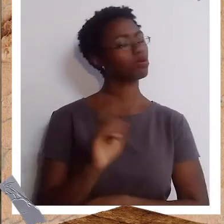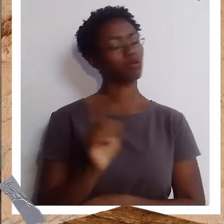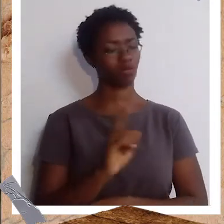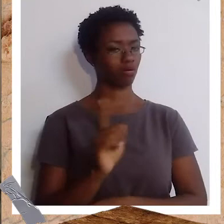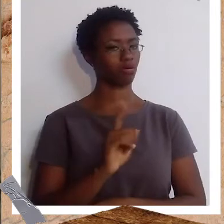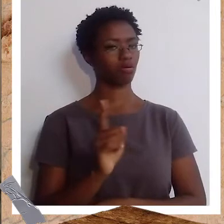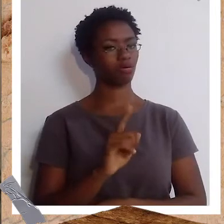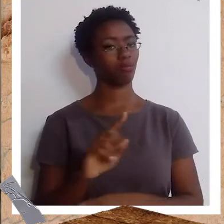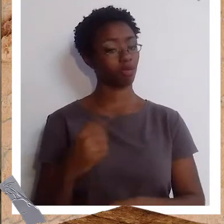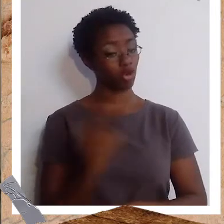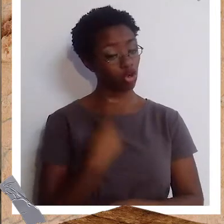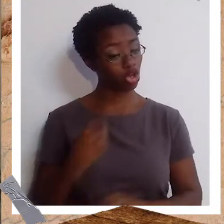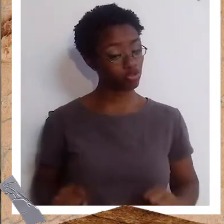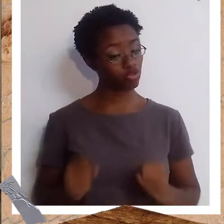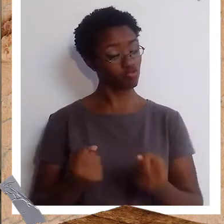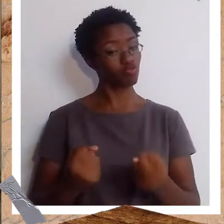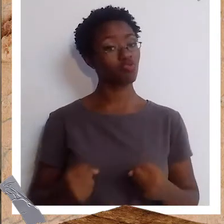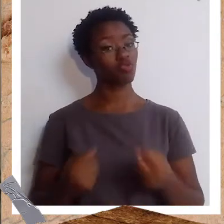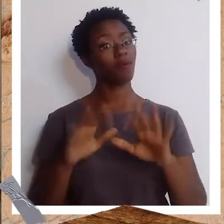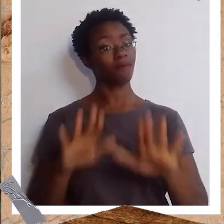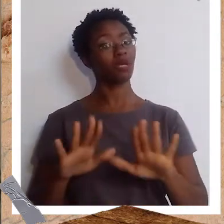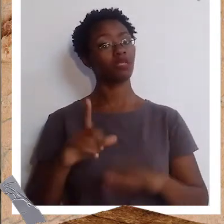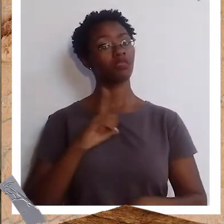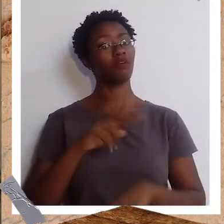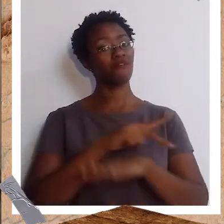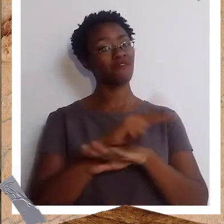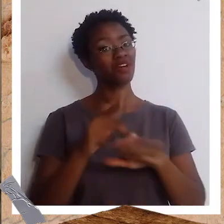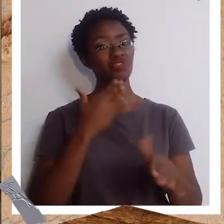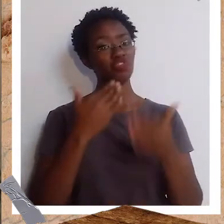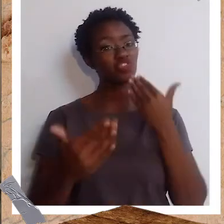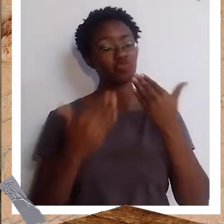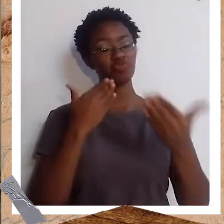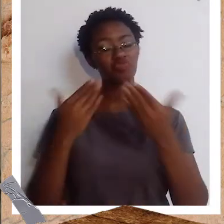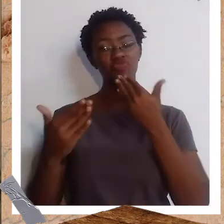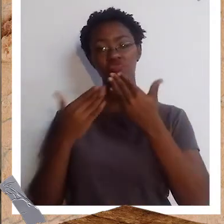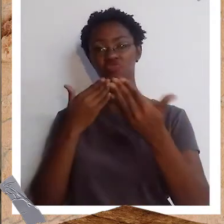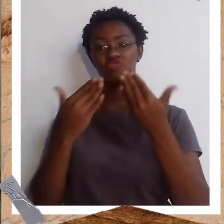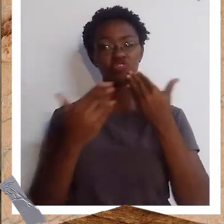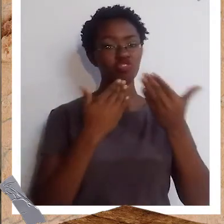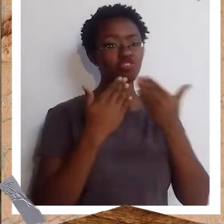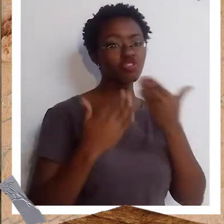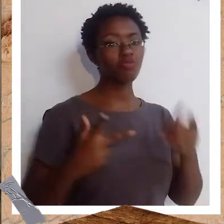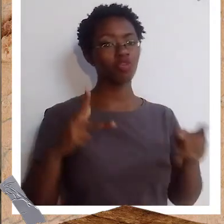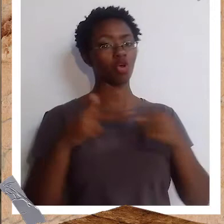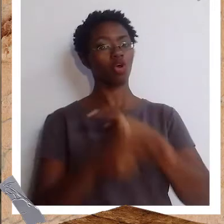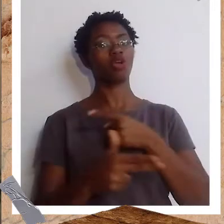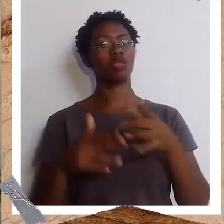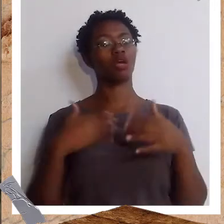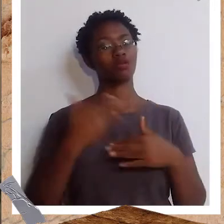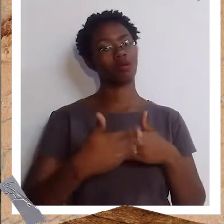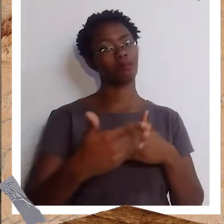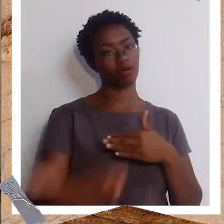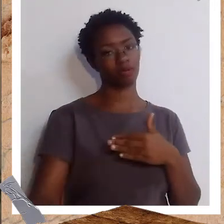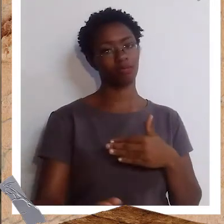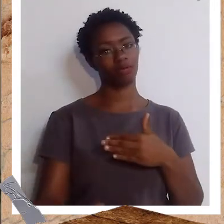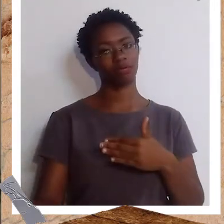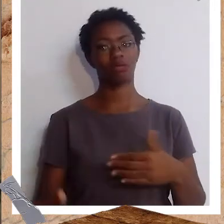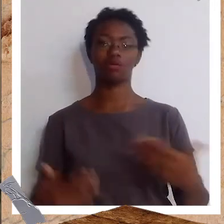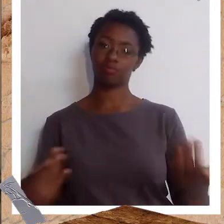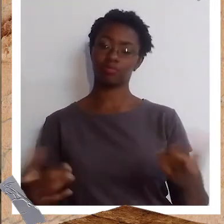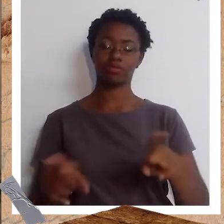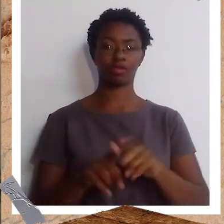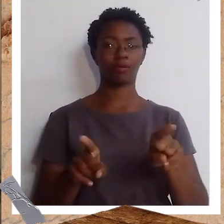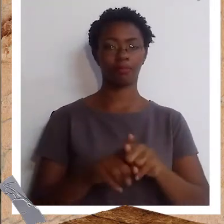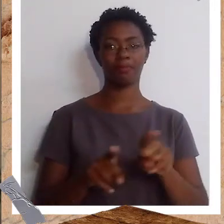todo esse esforço, há muitas maneiras perversas de cooptação desses processos. Por exemplo, de estabelecer que a única